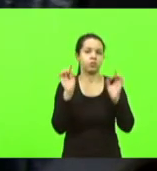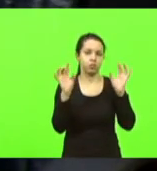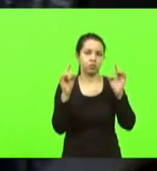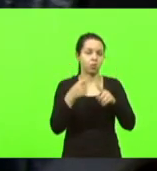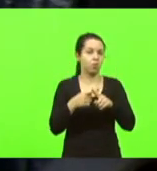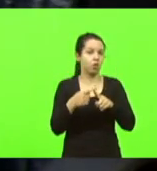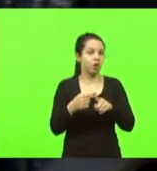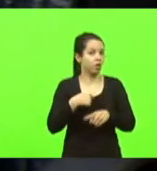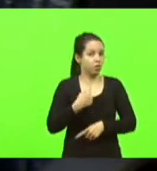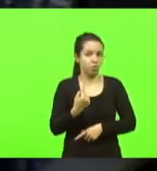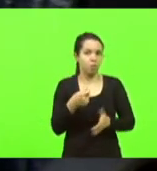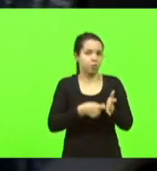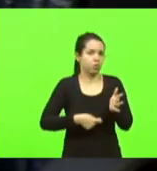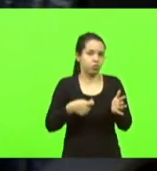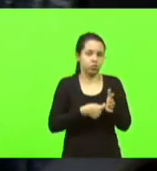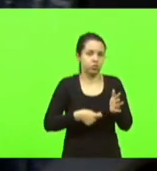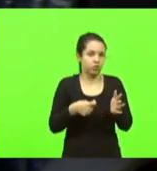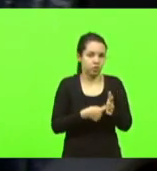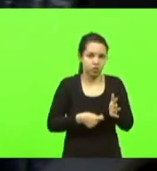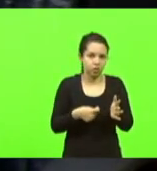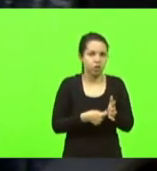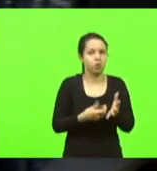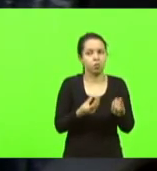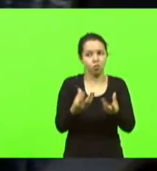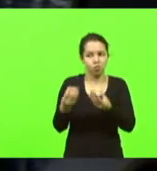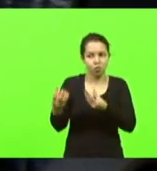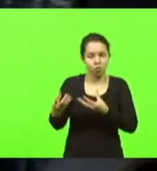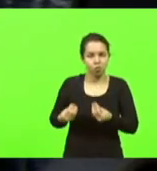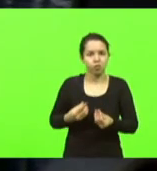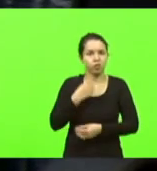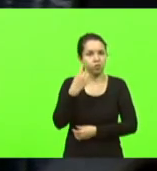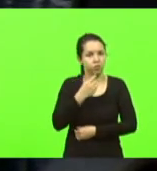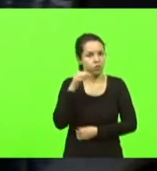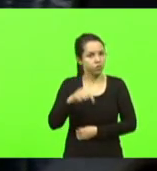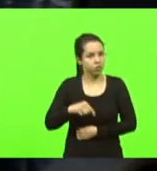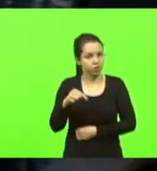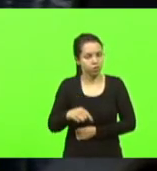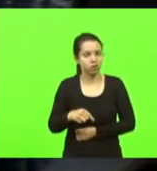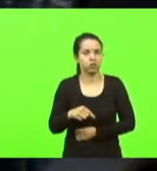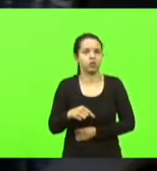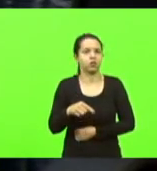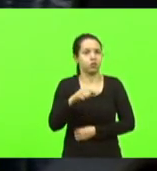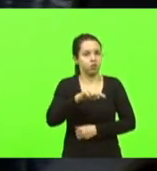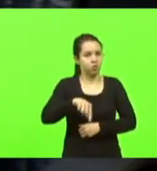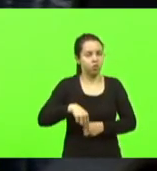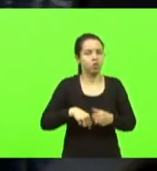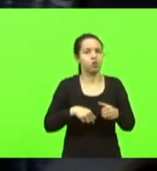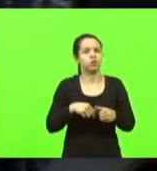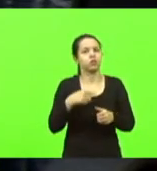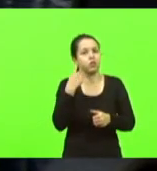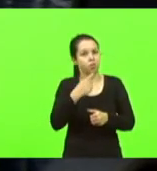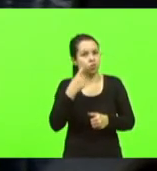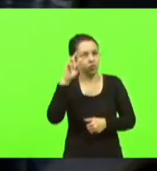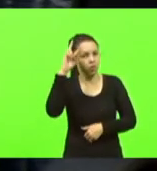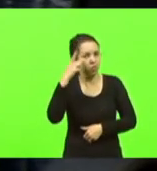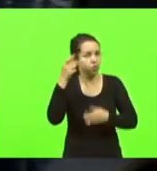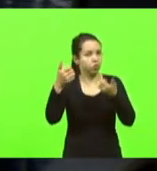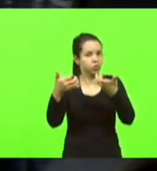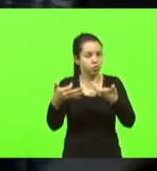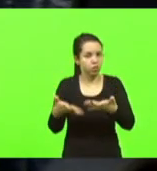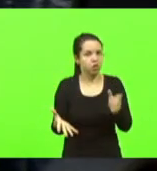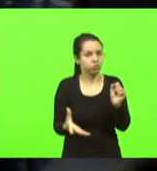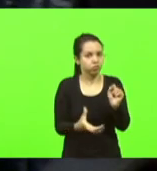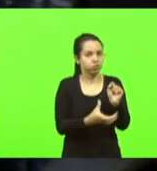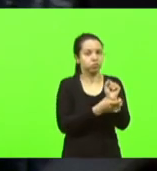pessoas que lutei com muitos colegas que estão aqui para que tivéssemos como Deputado Milton Alves bem falou a